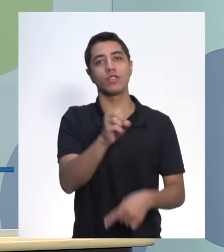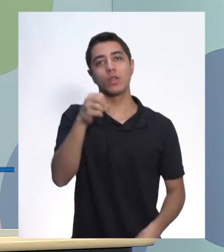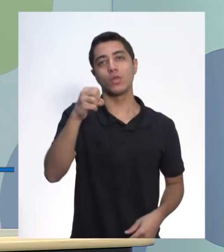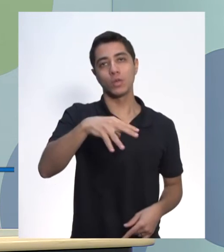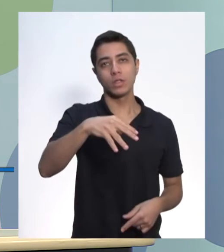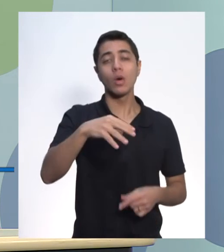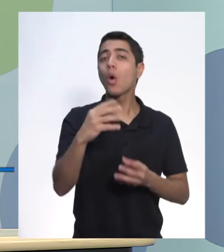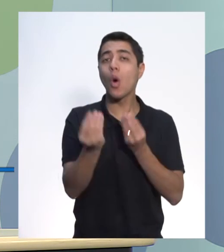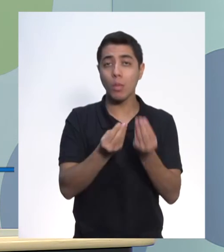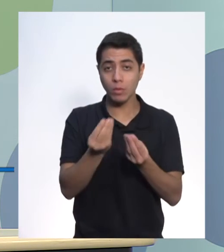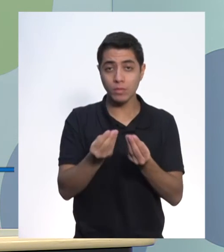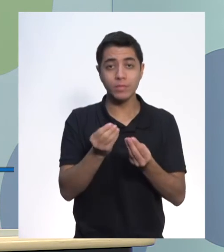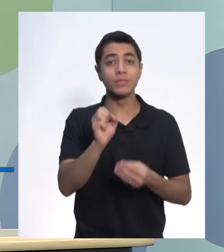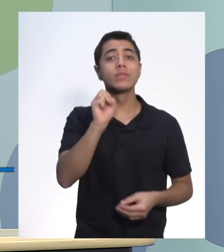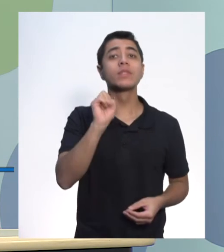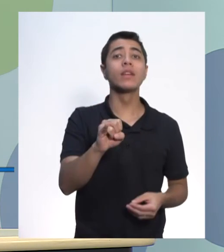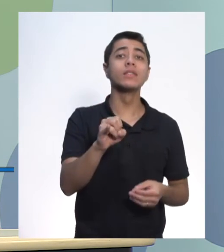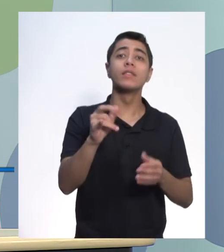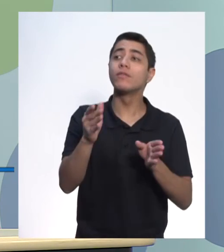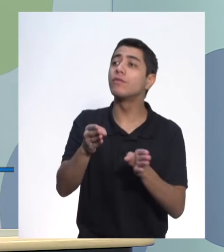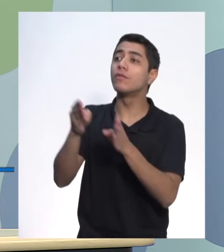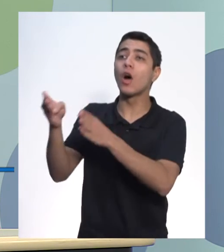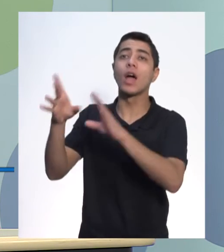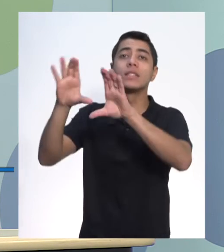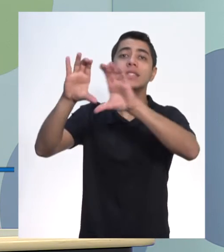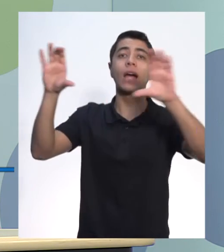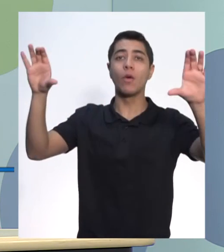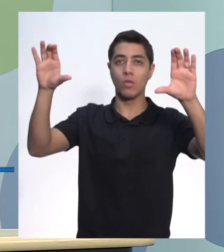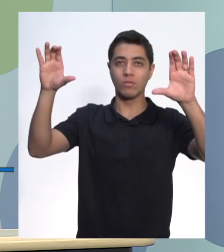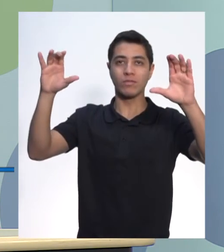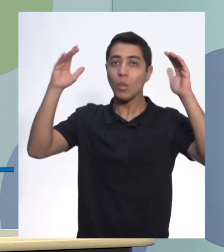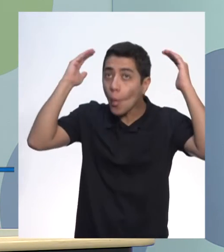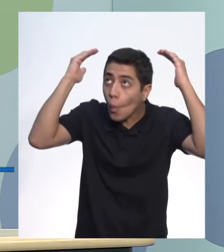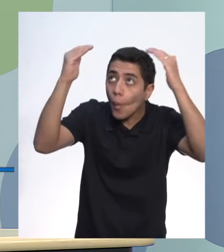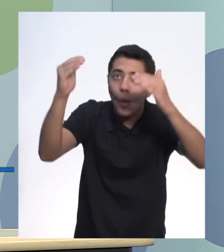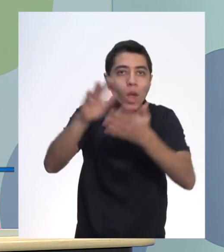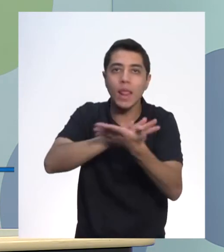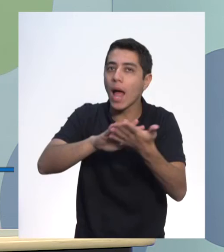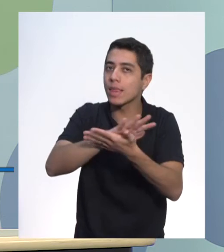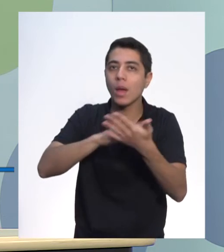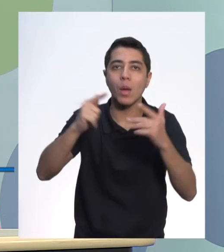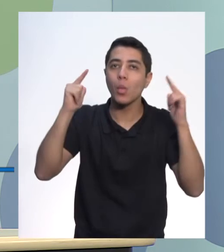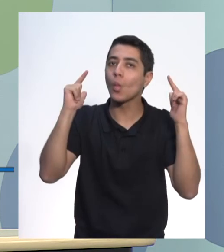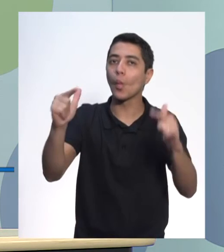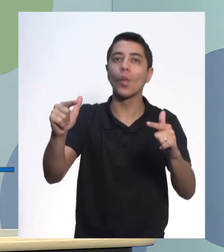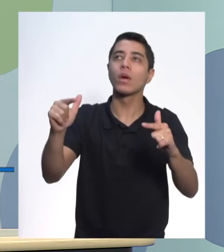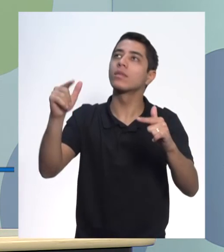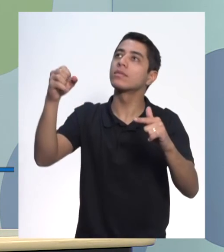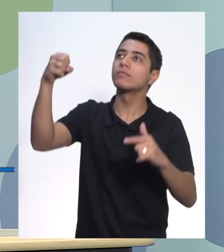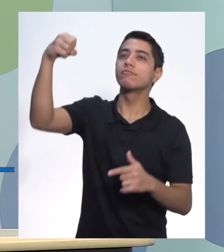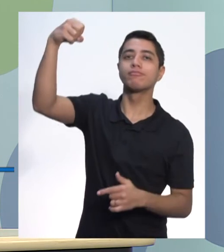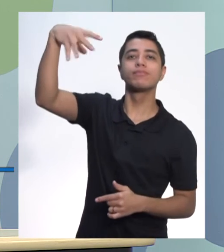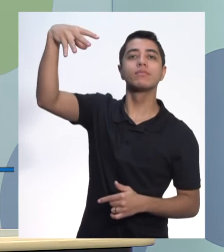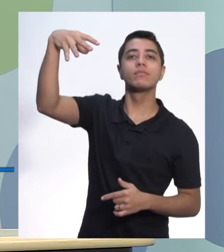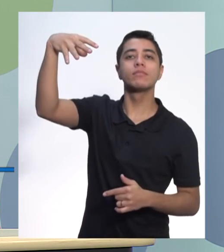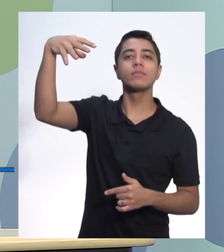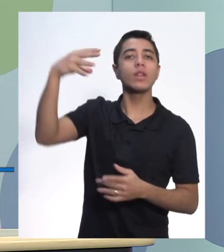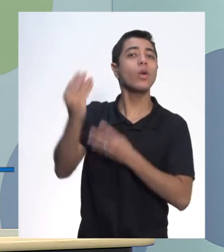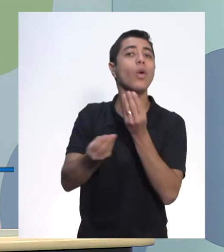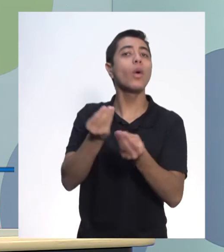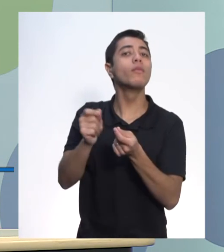são filmadas em céu aberto, né? Como é que eles fazem para não ficar essa sombradura, não ficar essa marcação dos olhos de panda? Eles usam